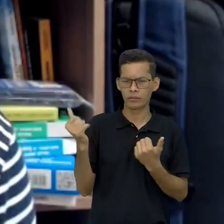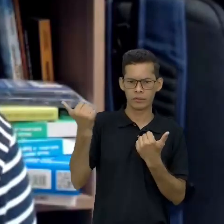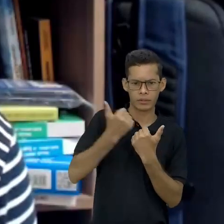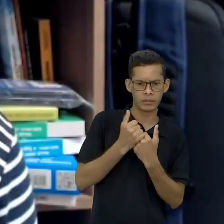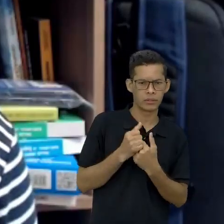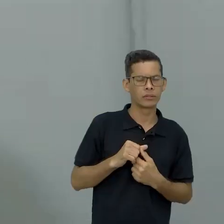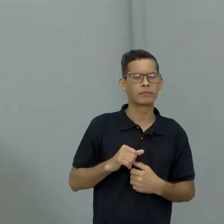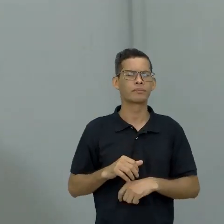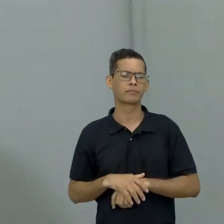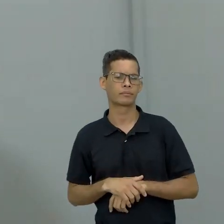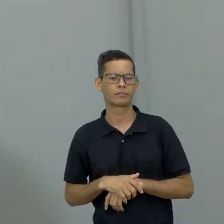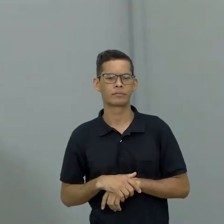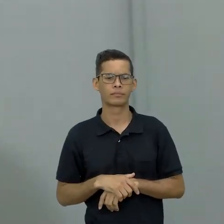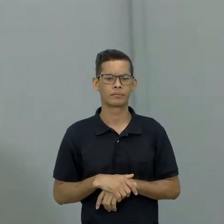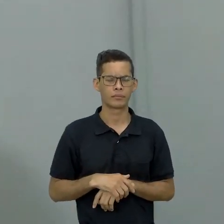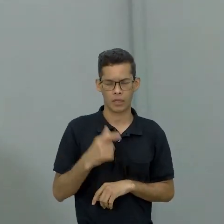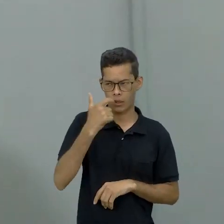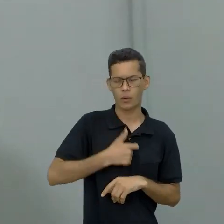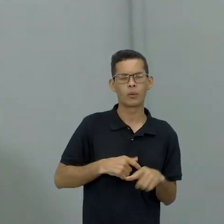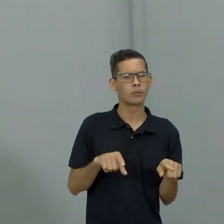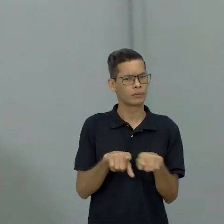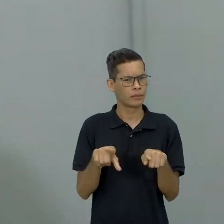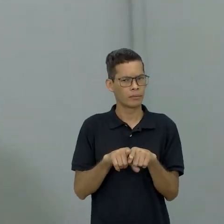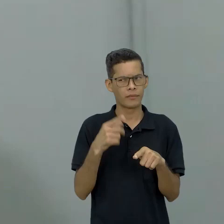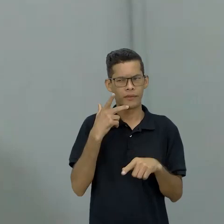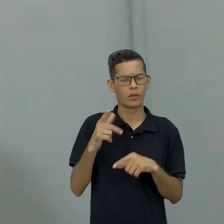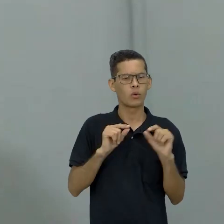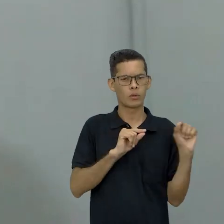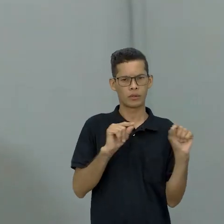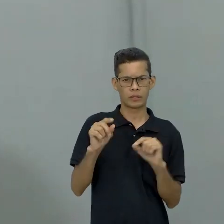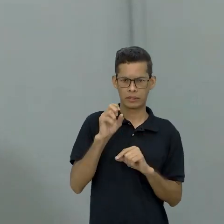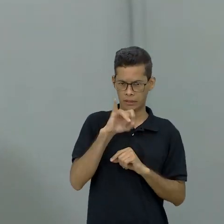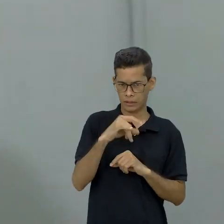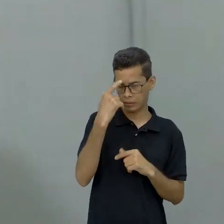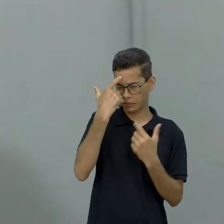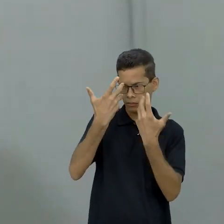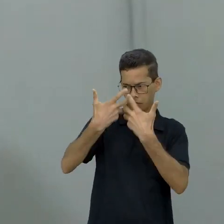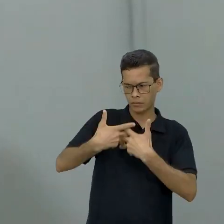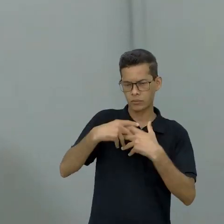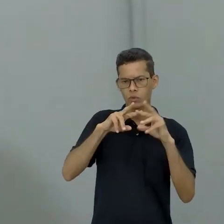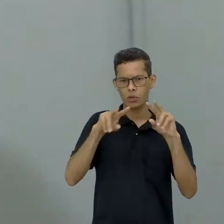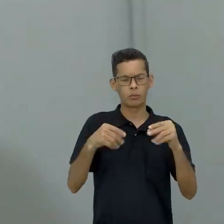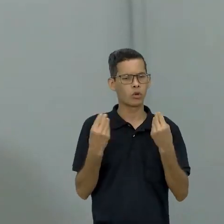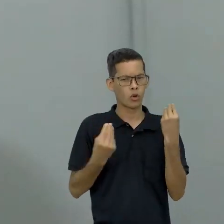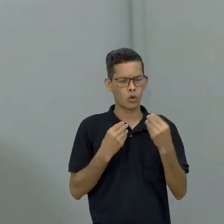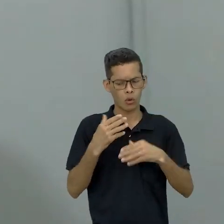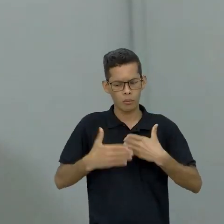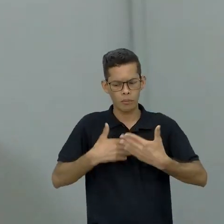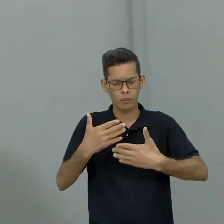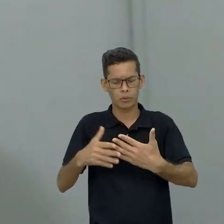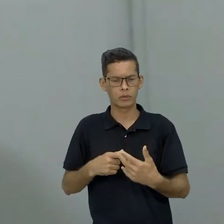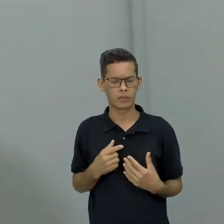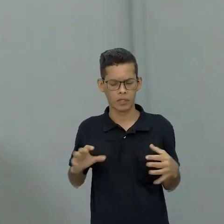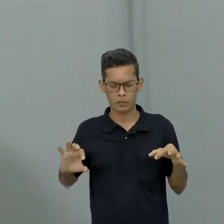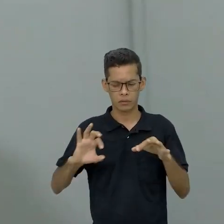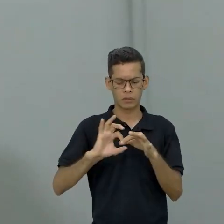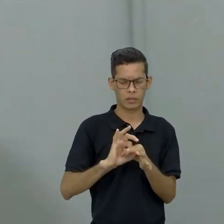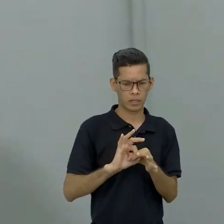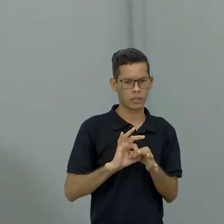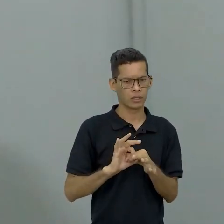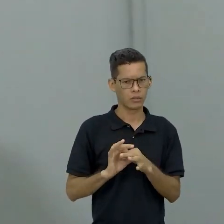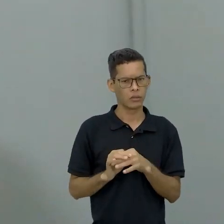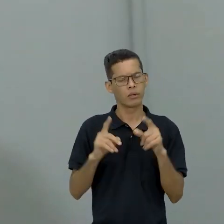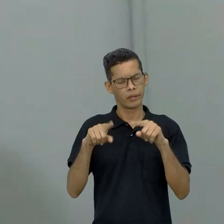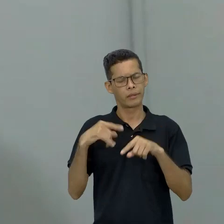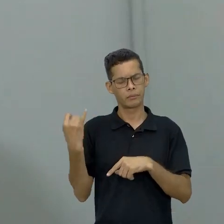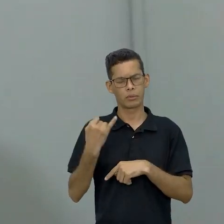vocês. Aqui, bem rapidamente, eu acho também que quando se pensa num processo integrador, né, no caso, quando se faz um projeto integrador, que os estudantes